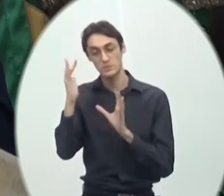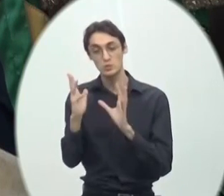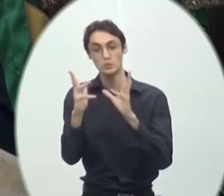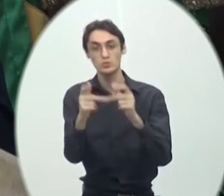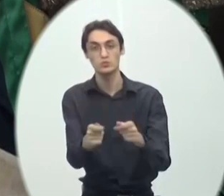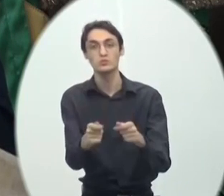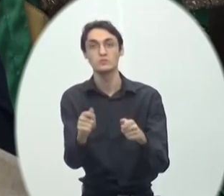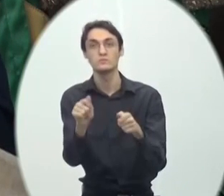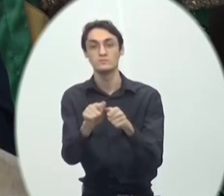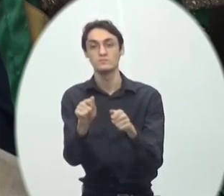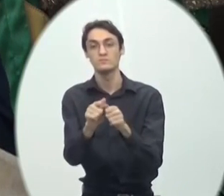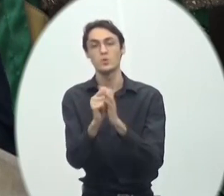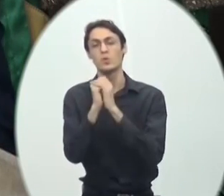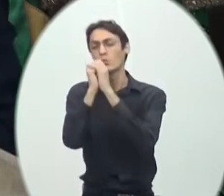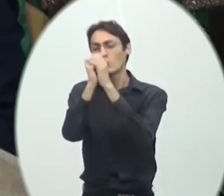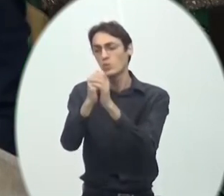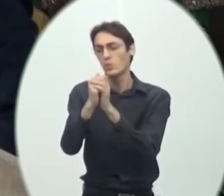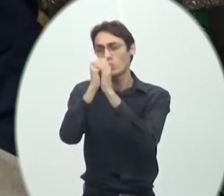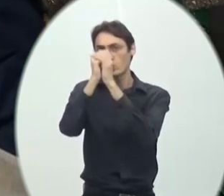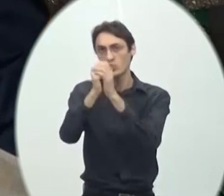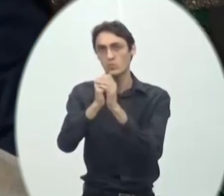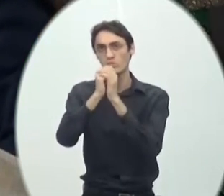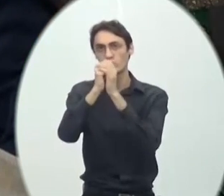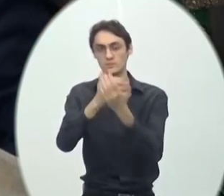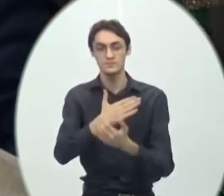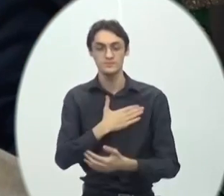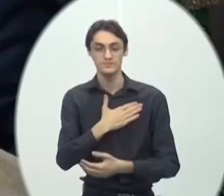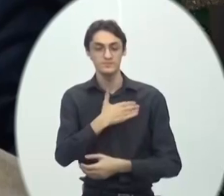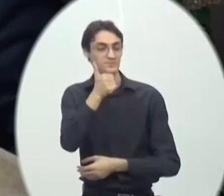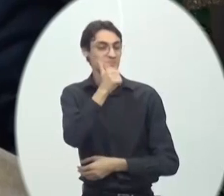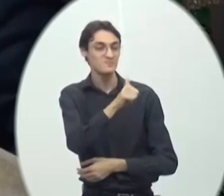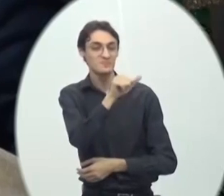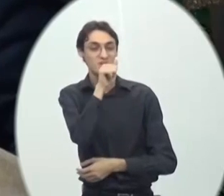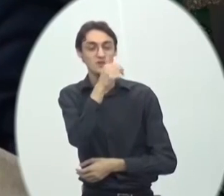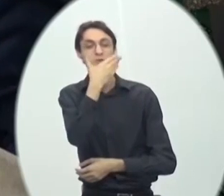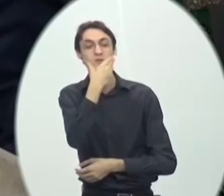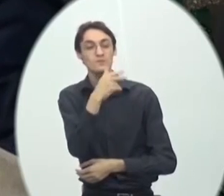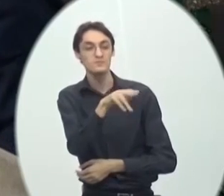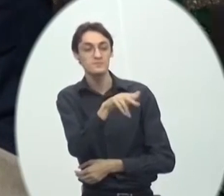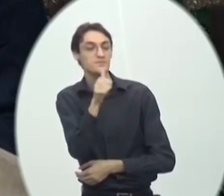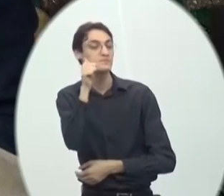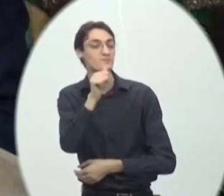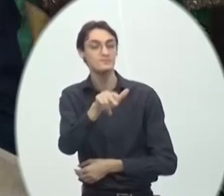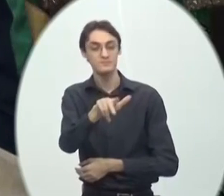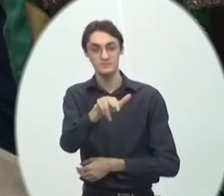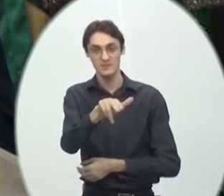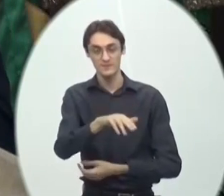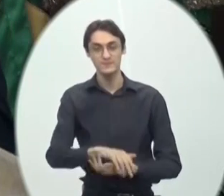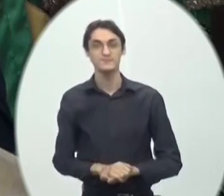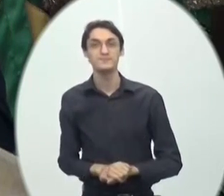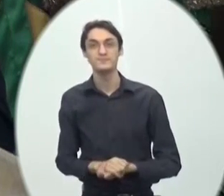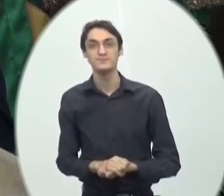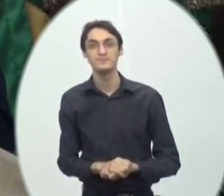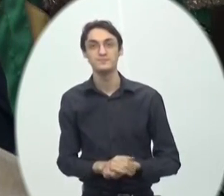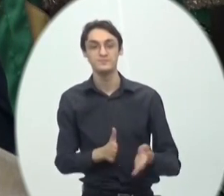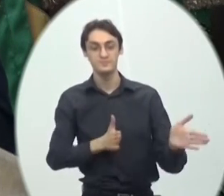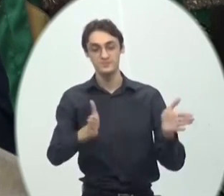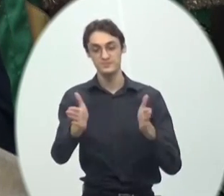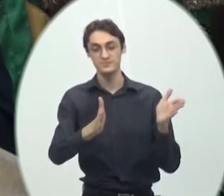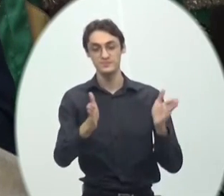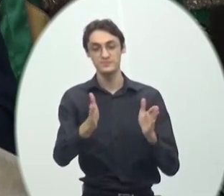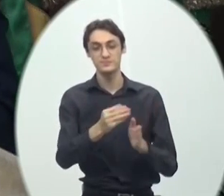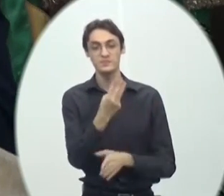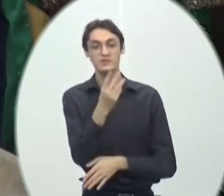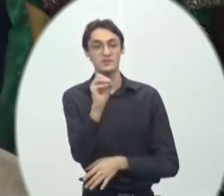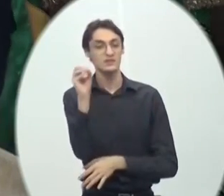que fizeram muitas orações pela minha mãe, pelo meu irmão, pela minha irmã, que num período de menos de